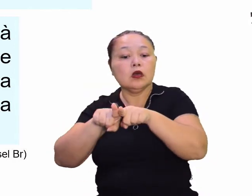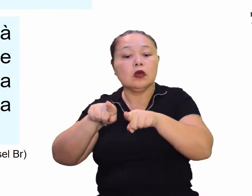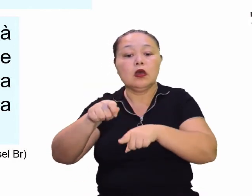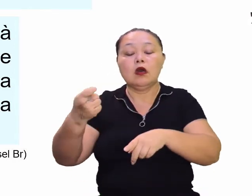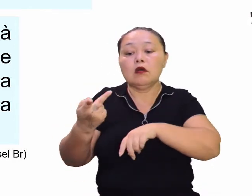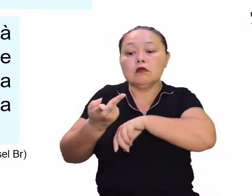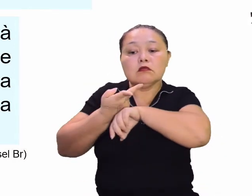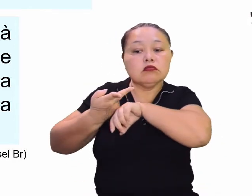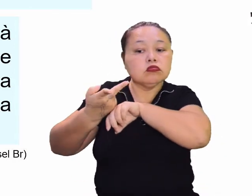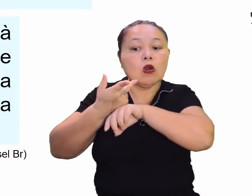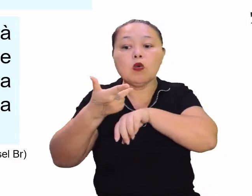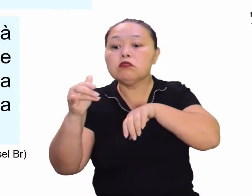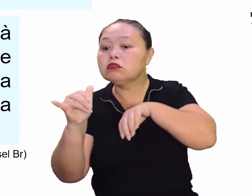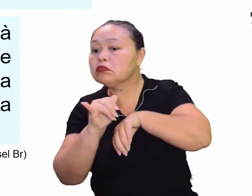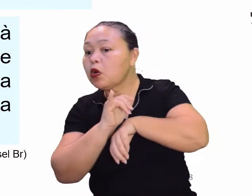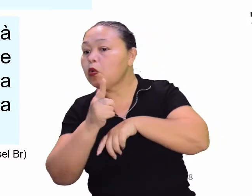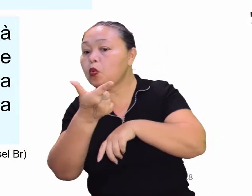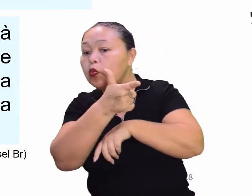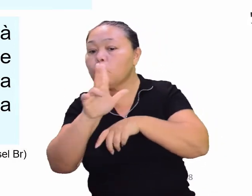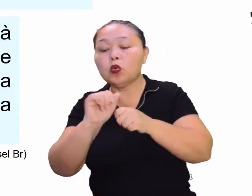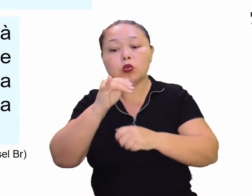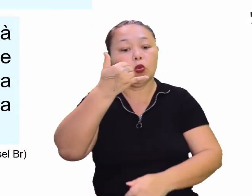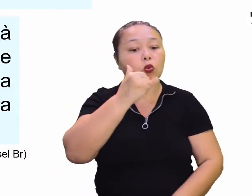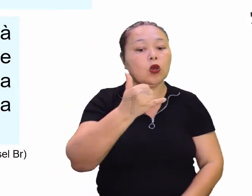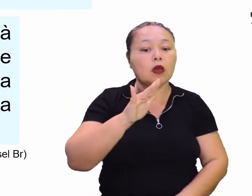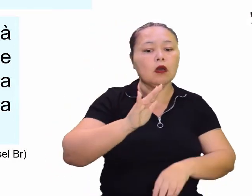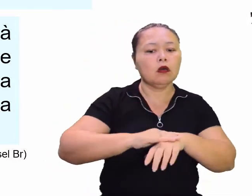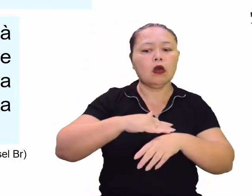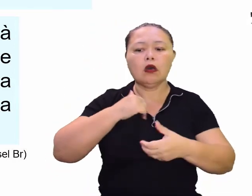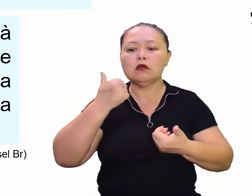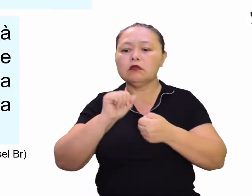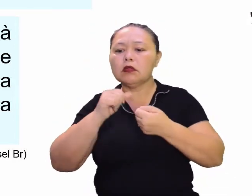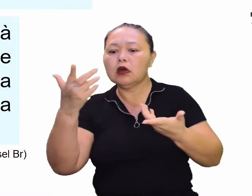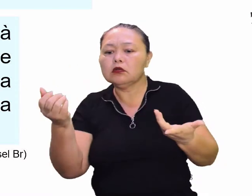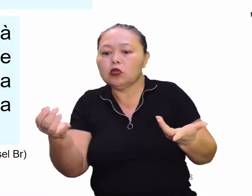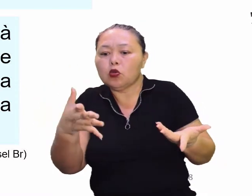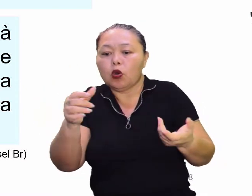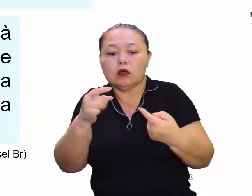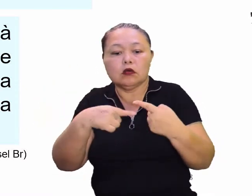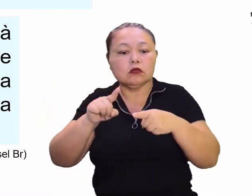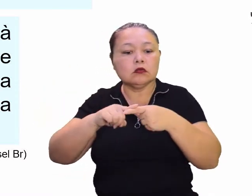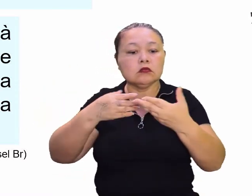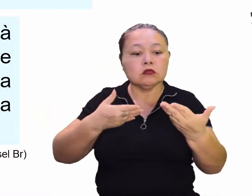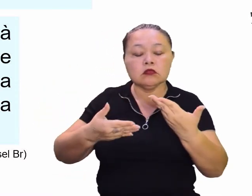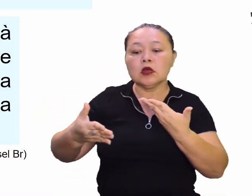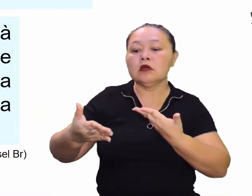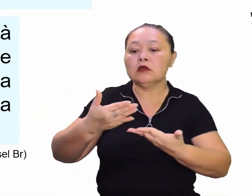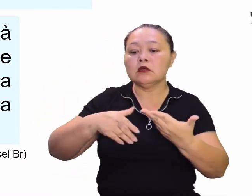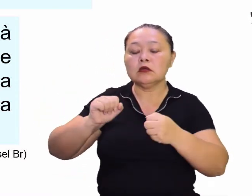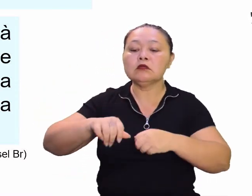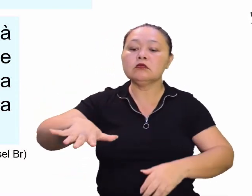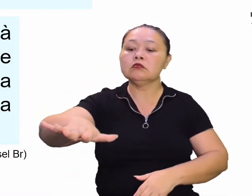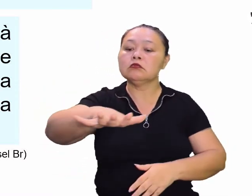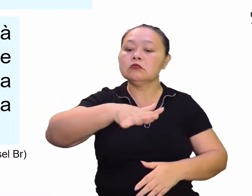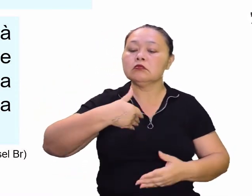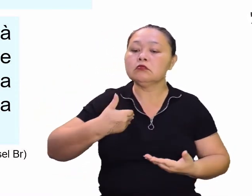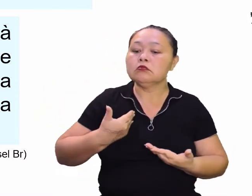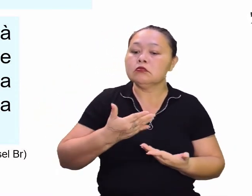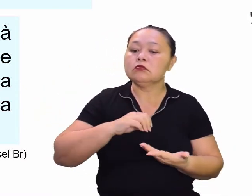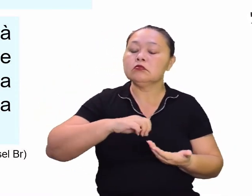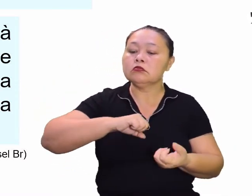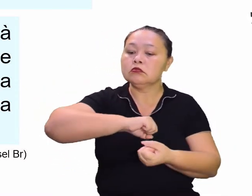de alternativas, energias mais renováveis, uma transição segura para um ambiente de